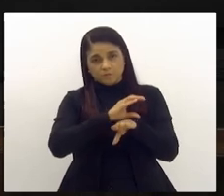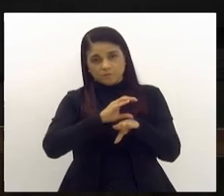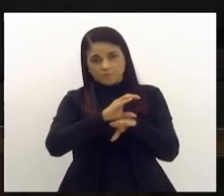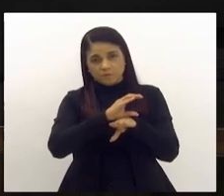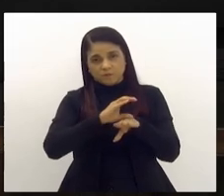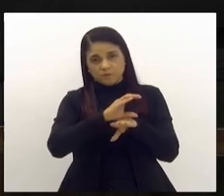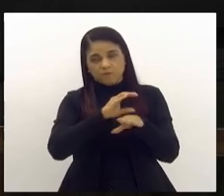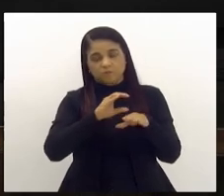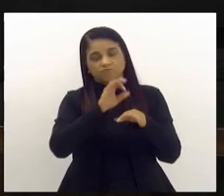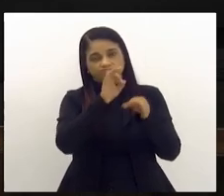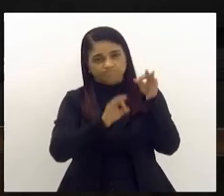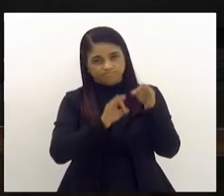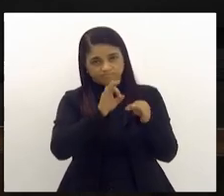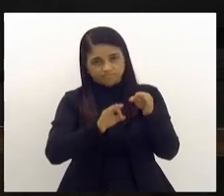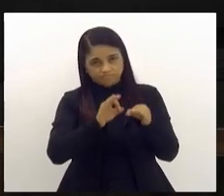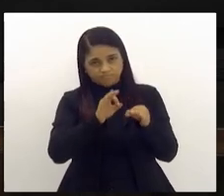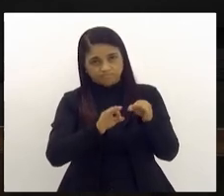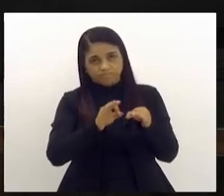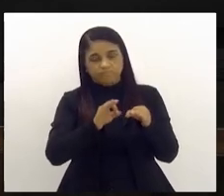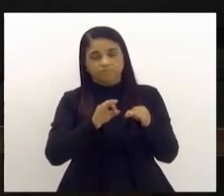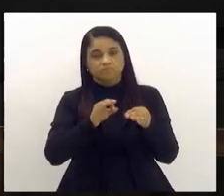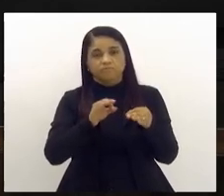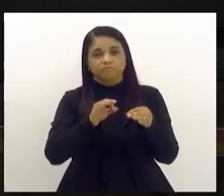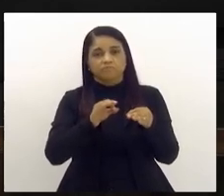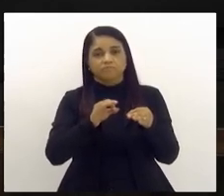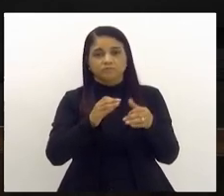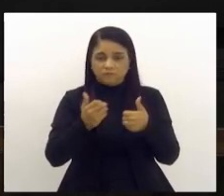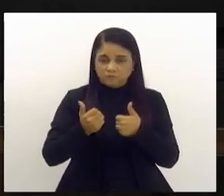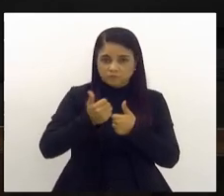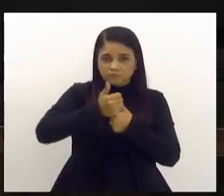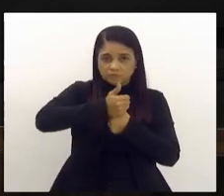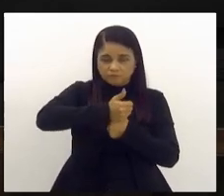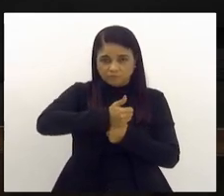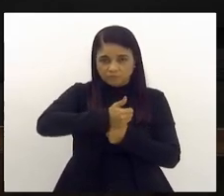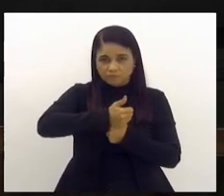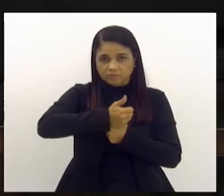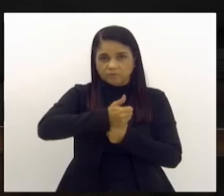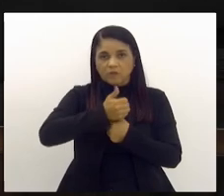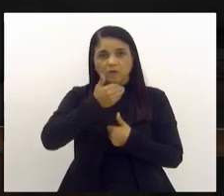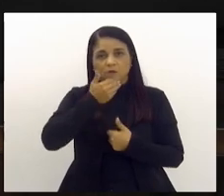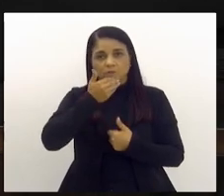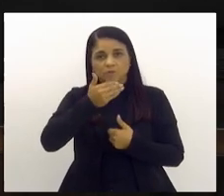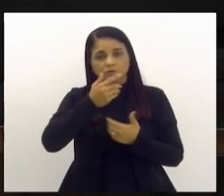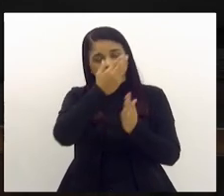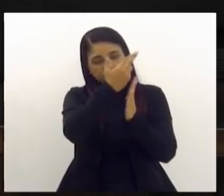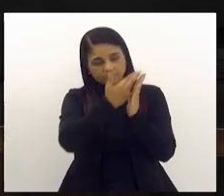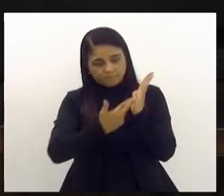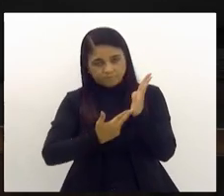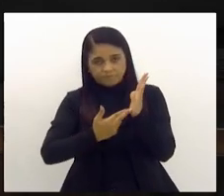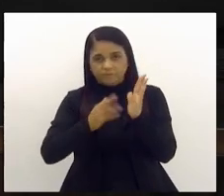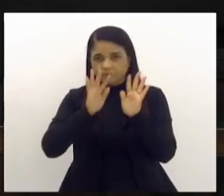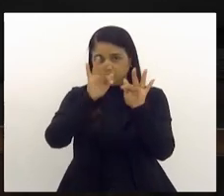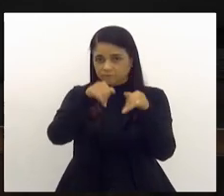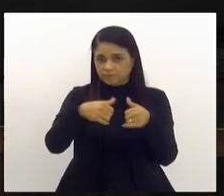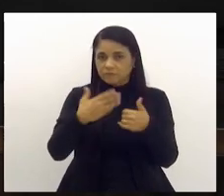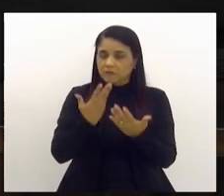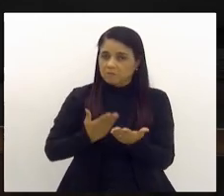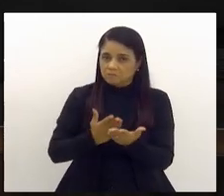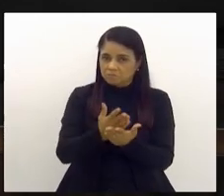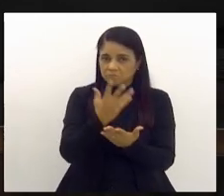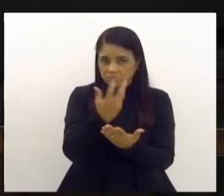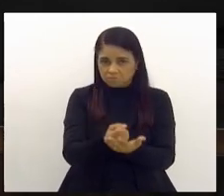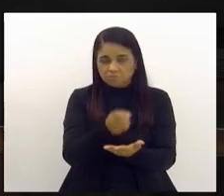de Constituição e Justiça. Senhores, concluindo por substitutivo, pedindo forma final de redação. Senhores que aprovam, permaneçam como